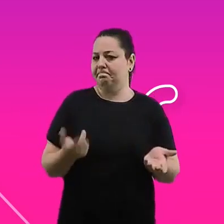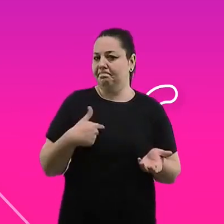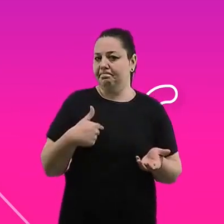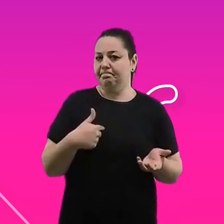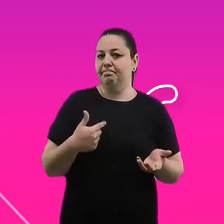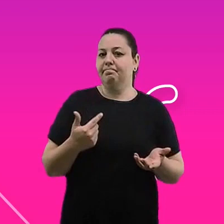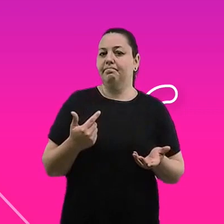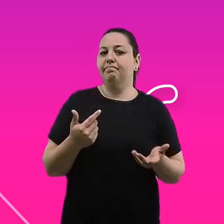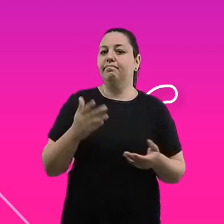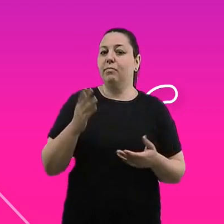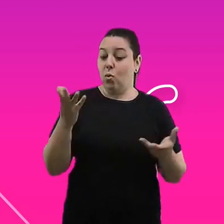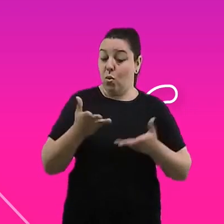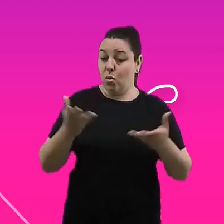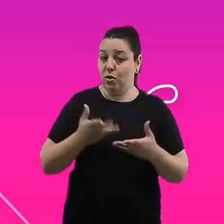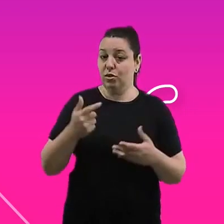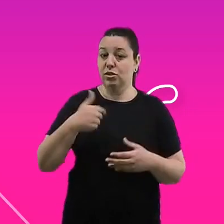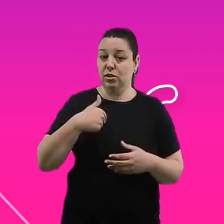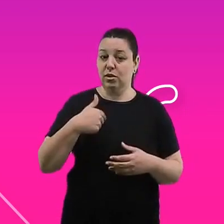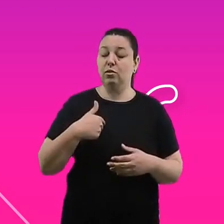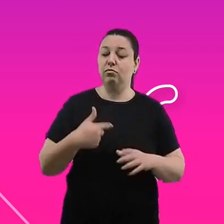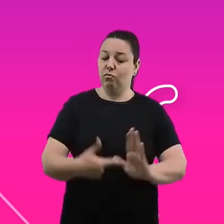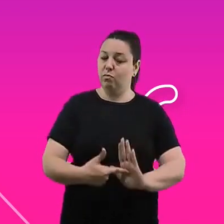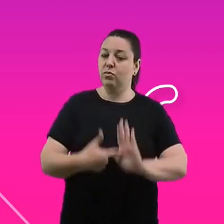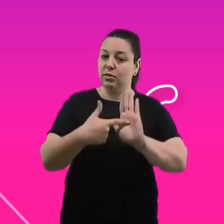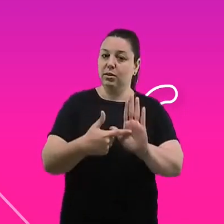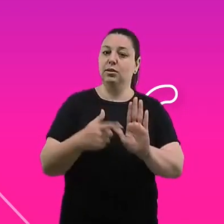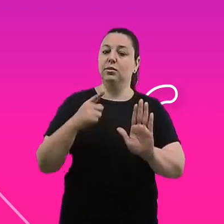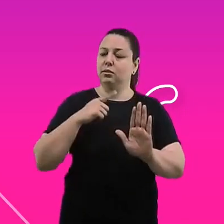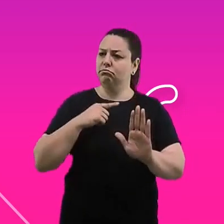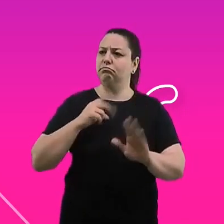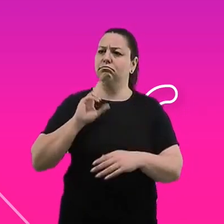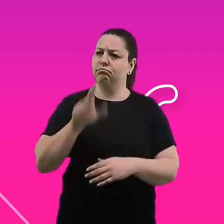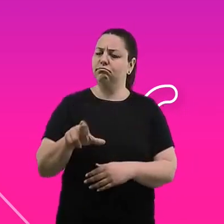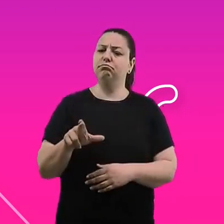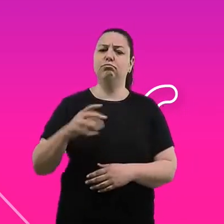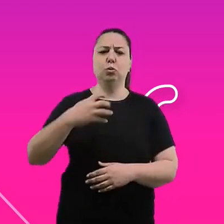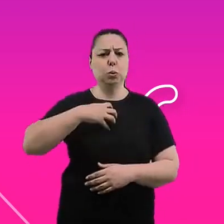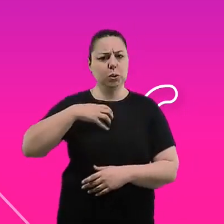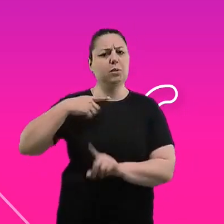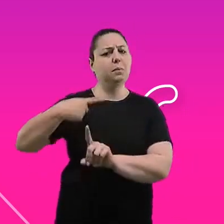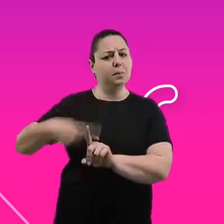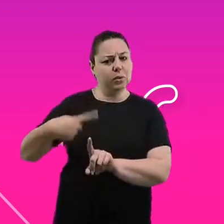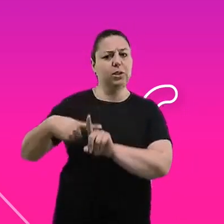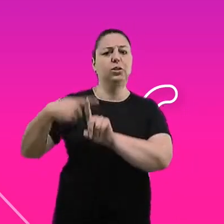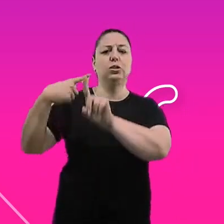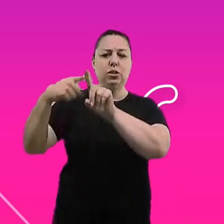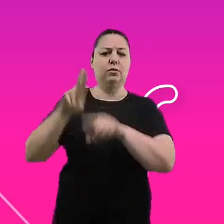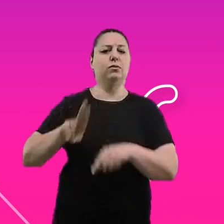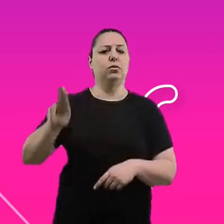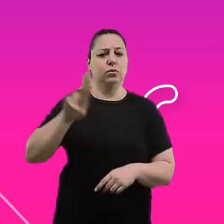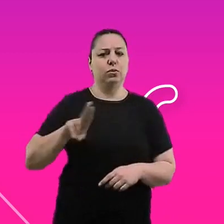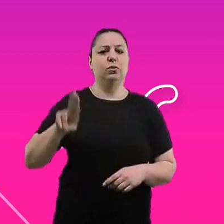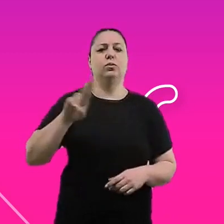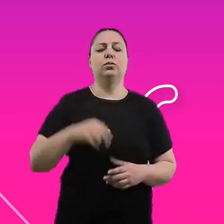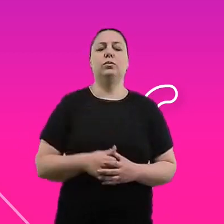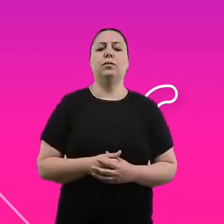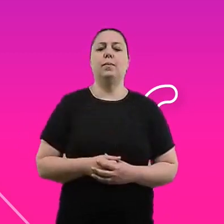já apresenta os resultados iniciais de uma forma muito promissora. Eu vou compartilhar para